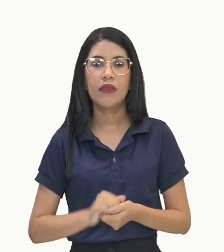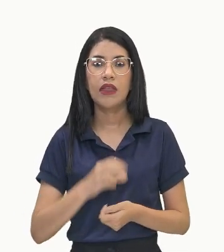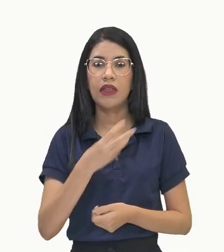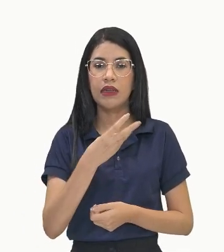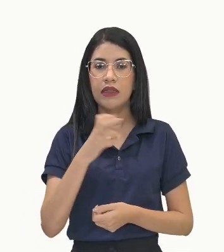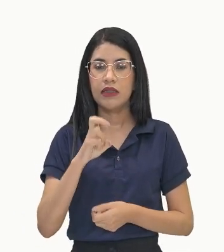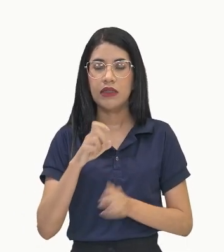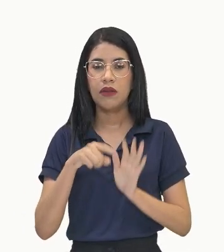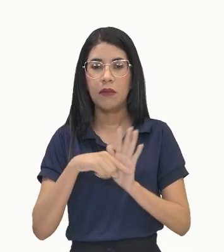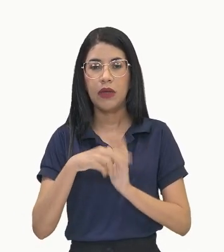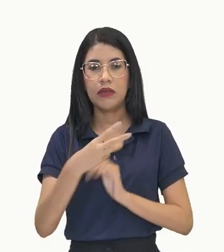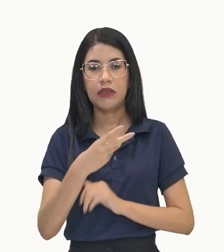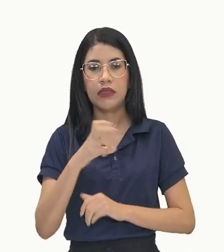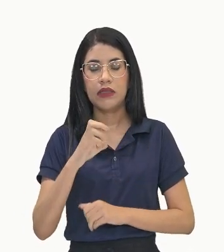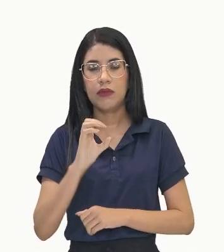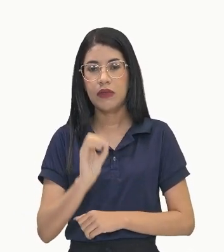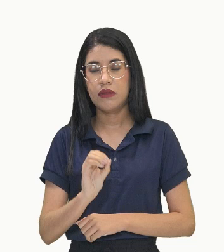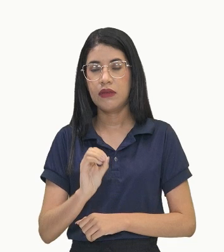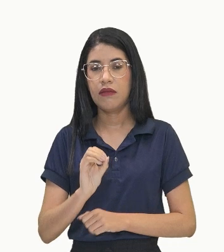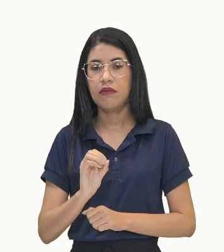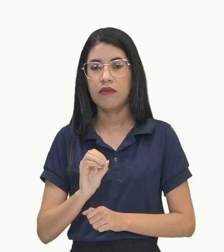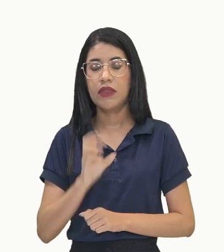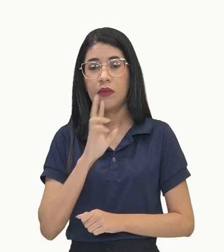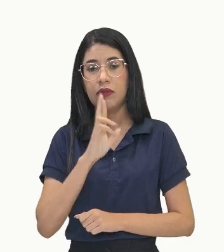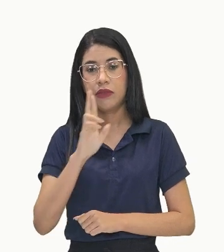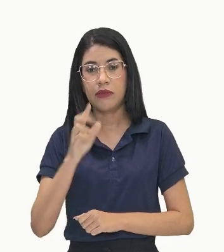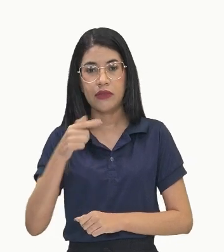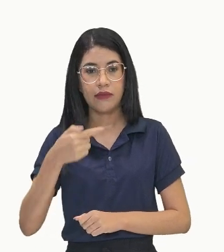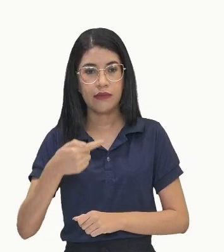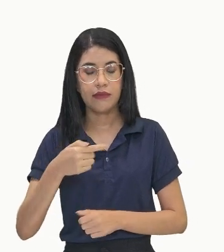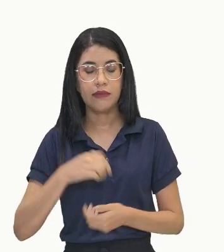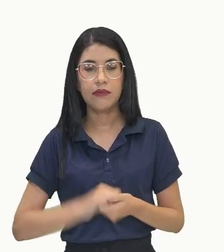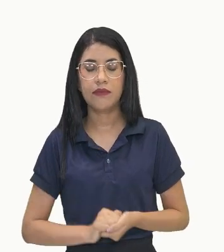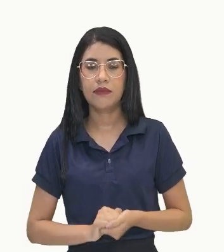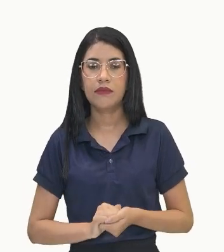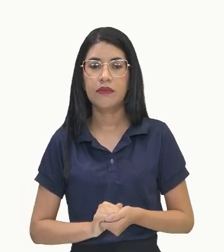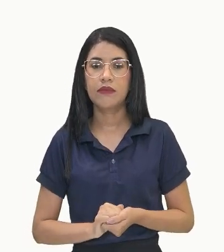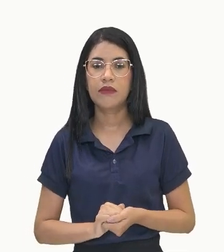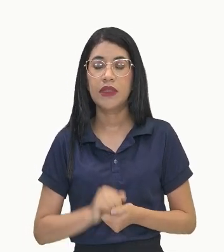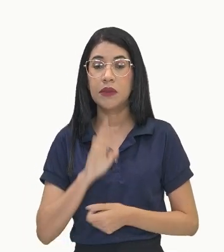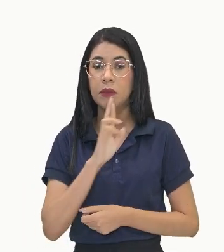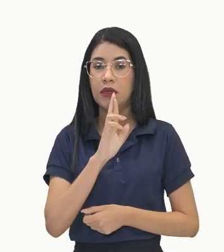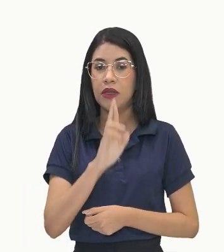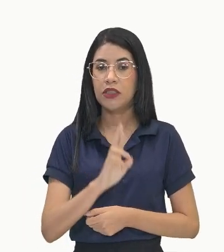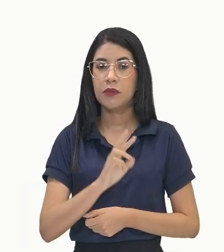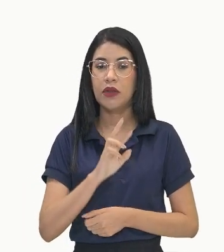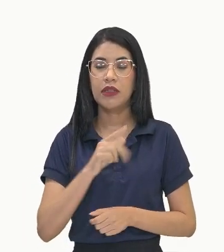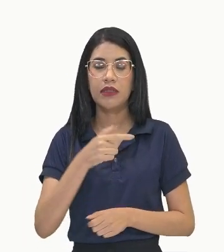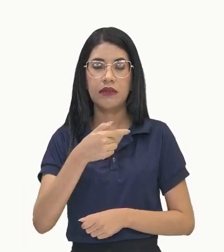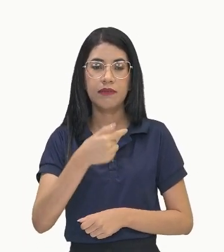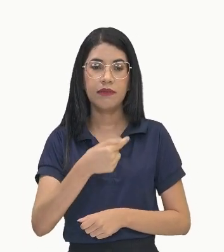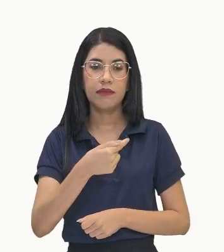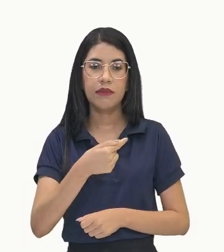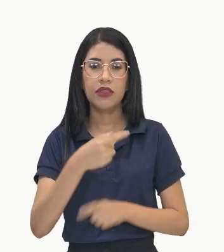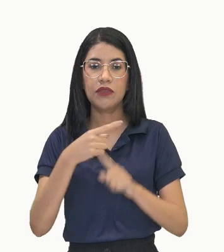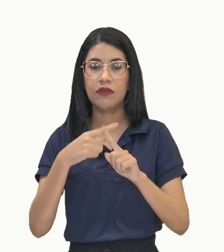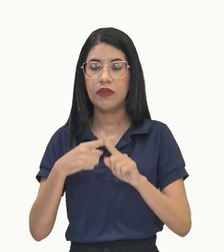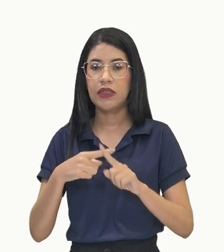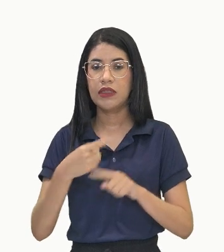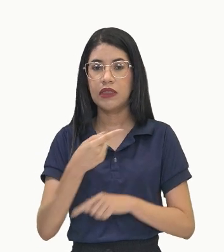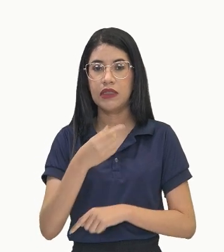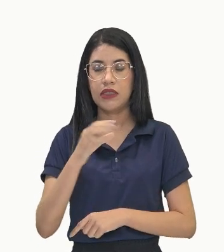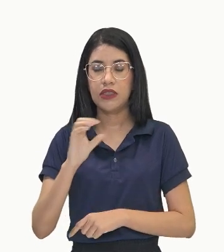Não restou nada, então o resultado é 7. Então, o resultado aqui vai dar 7